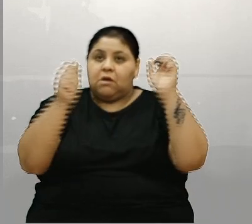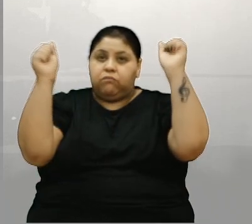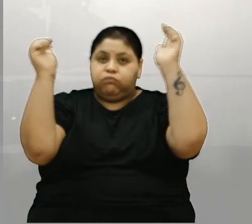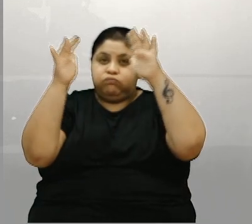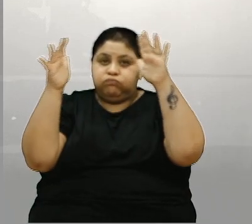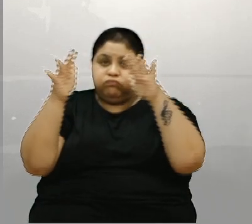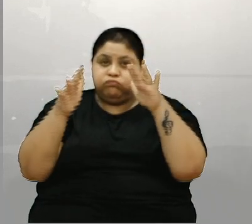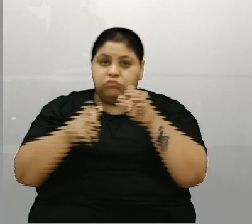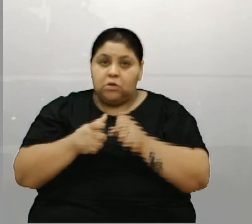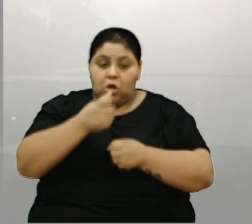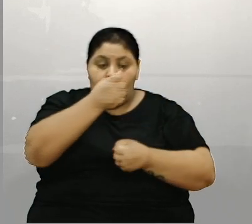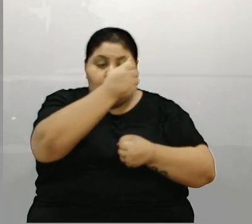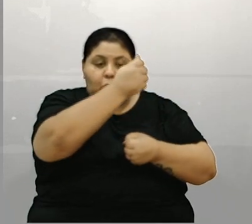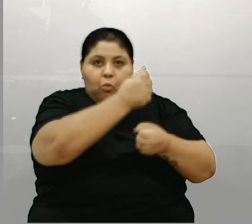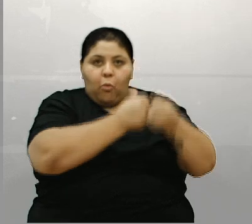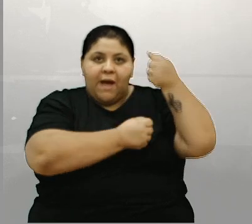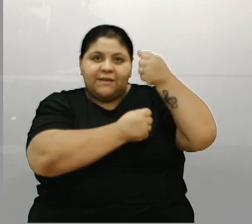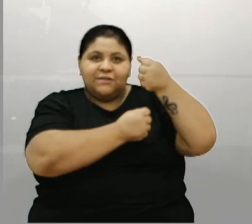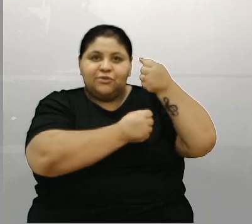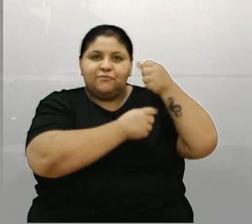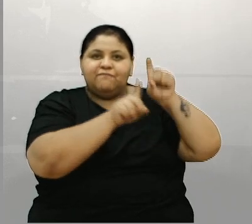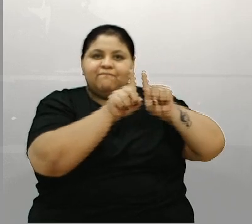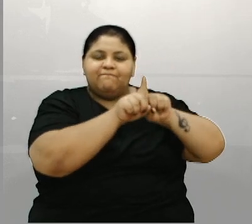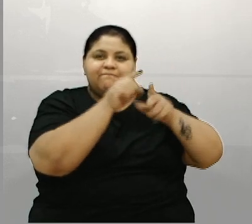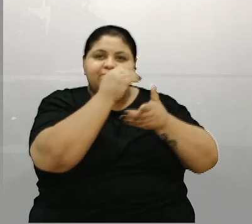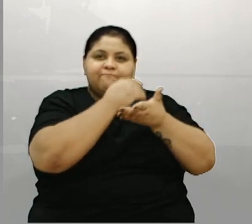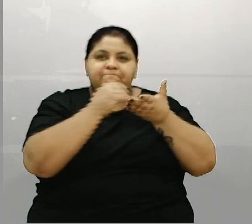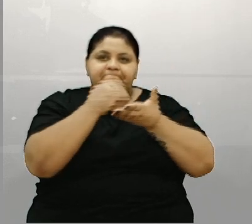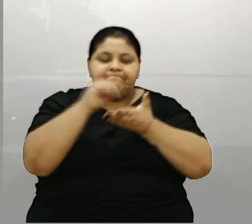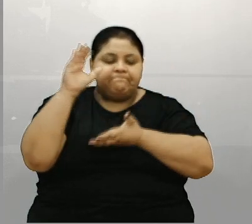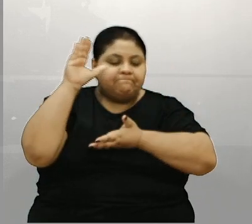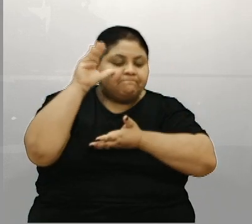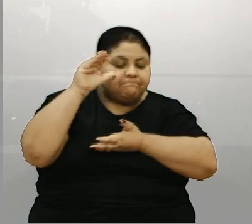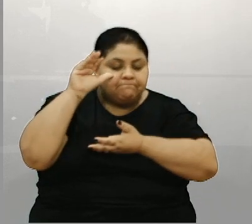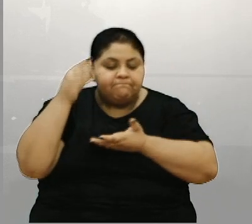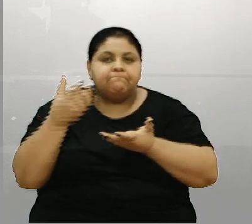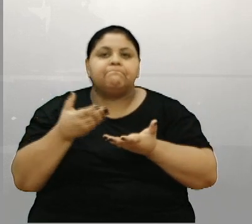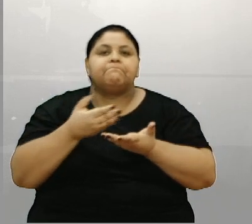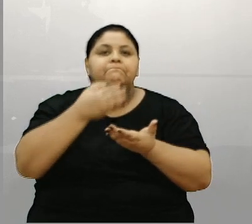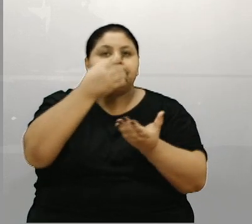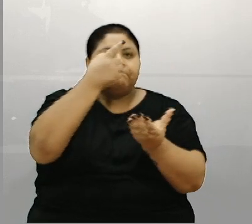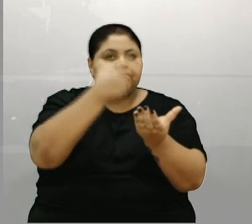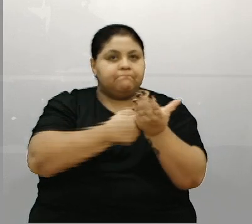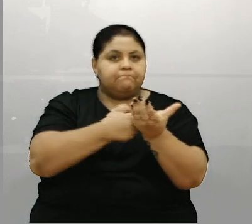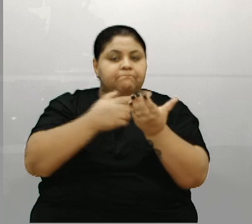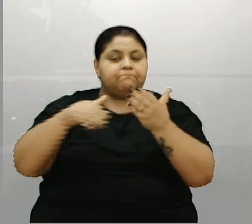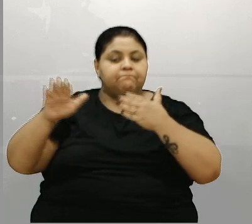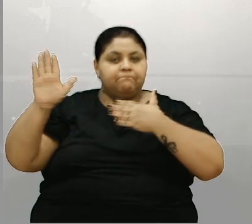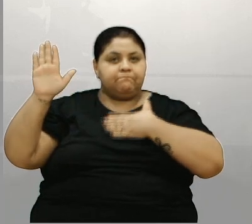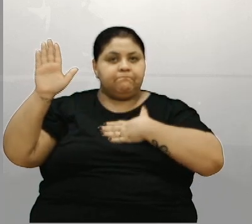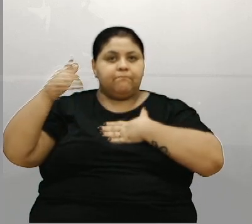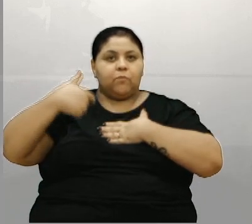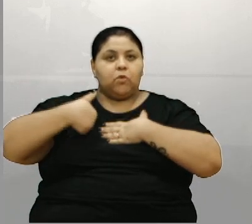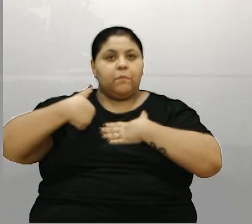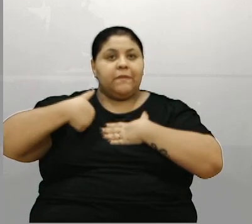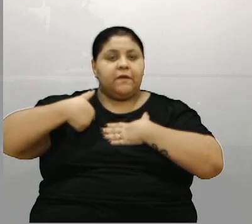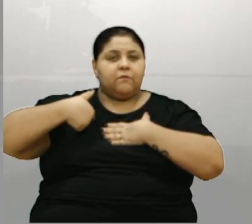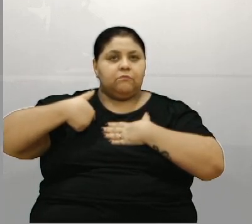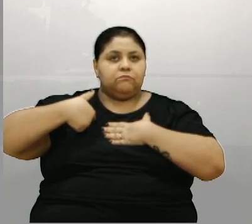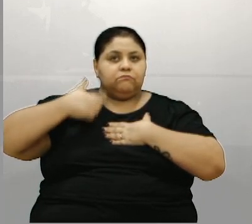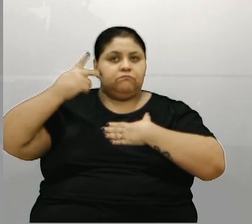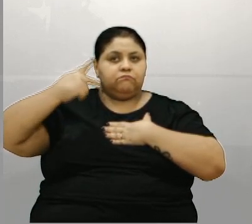com guarda-chuva, o secretário foi lá, analisou e se comprometeu com esse vereador